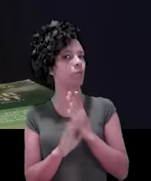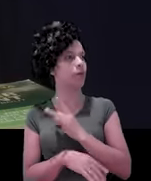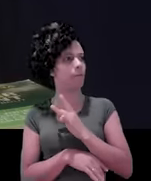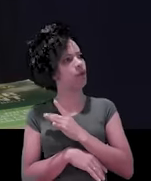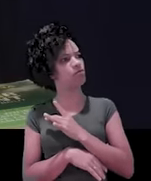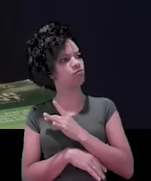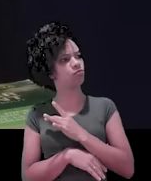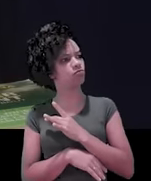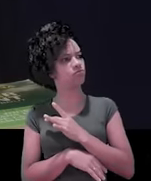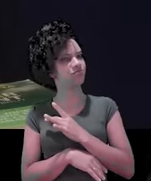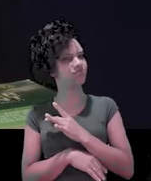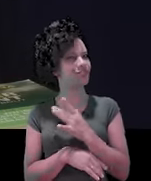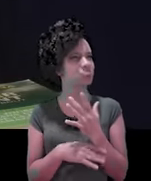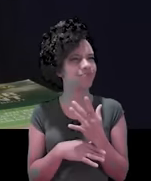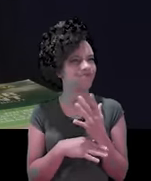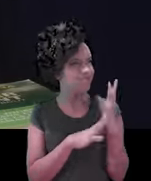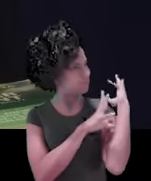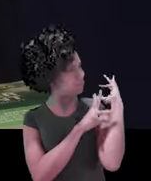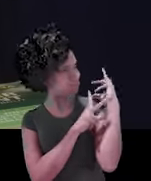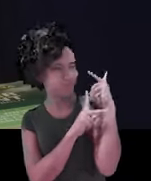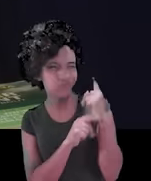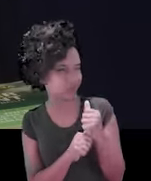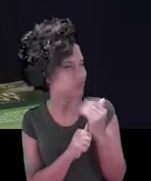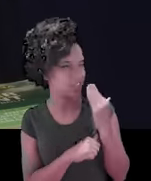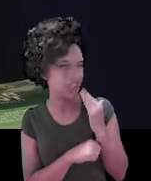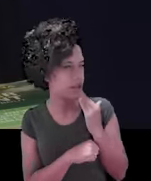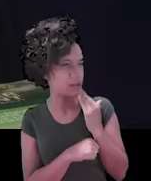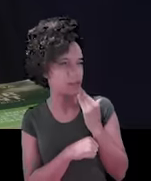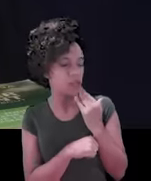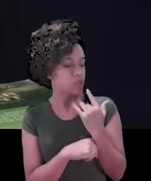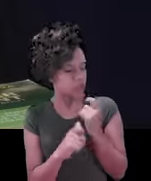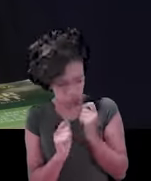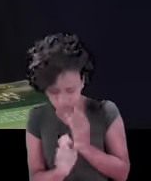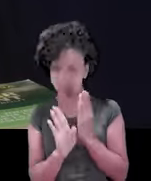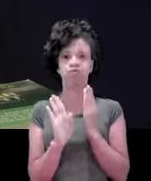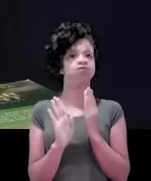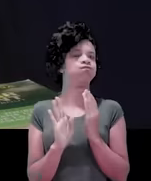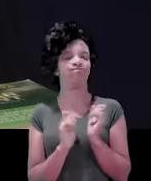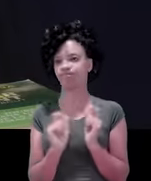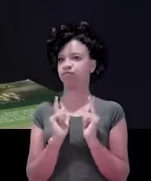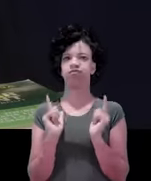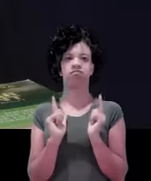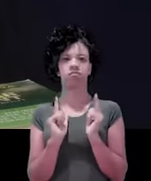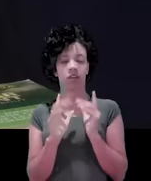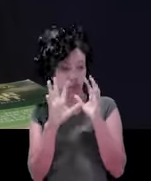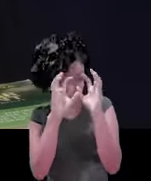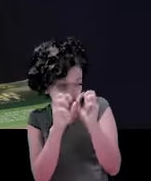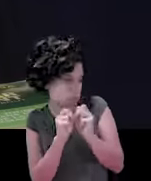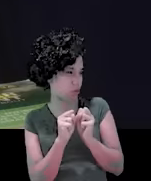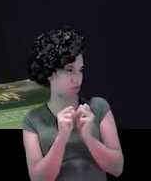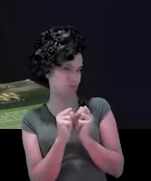descobri esse medo extremamente primitivo um medo é instintivo nosso queda